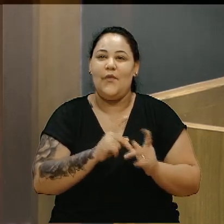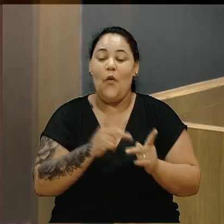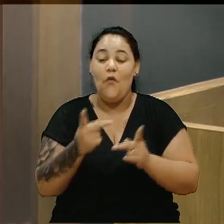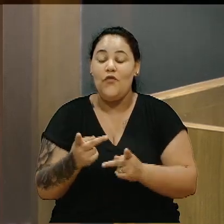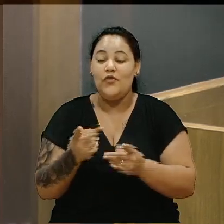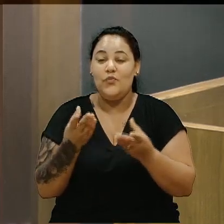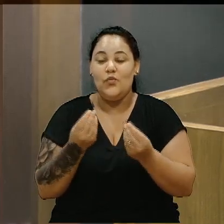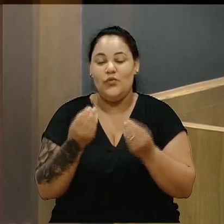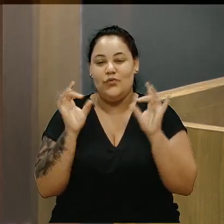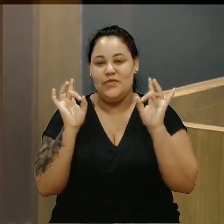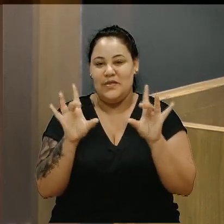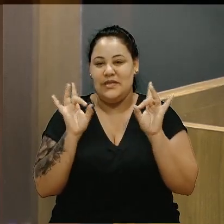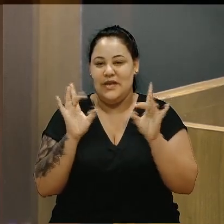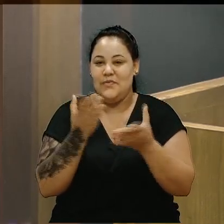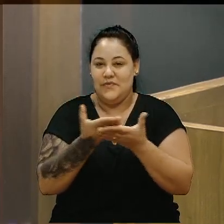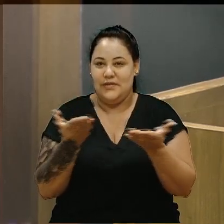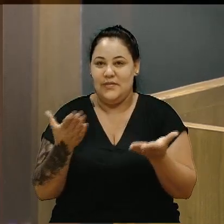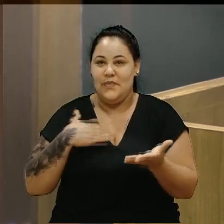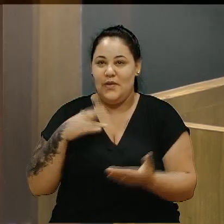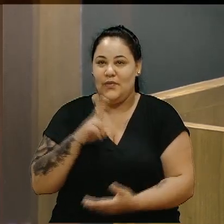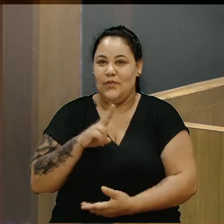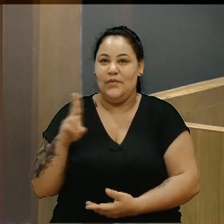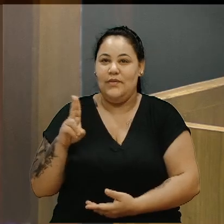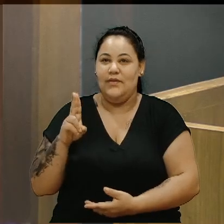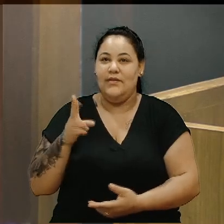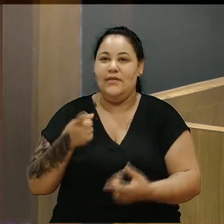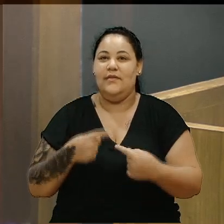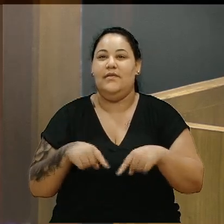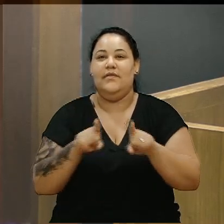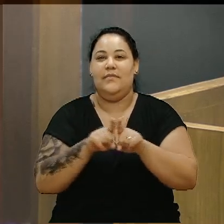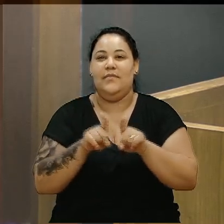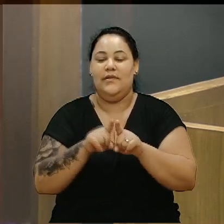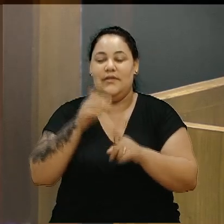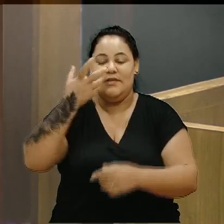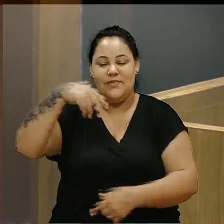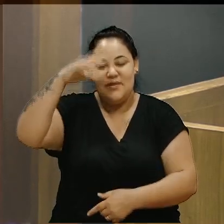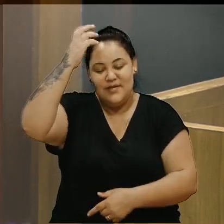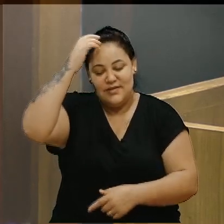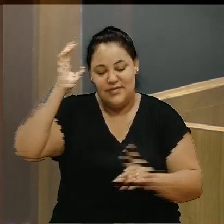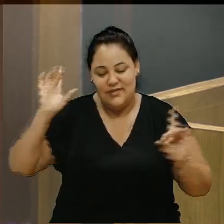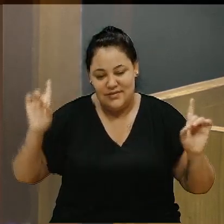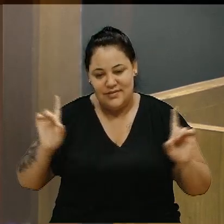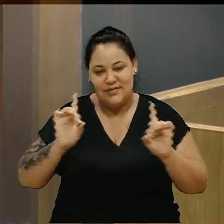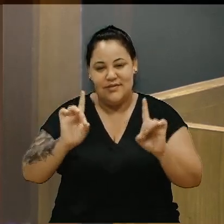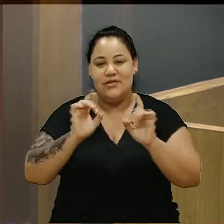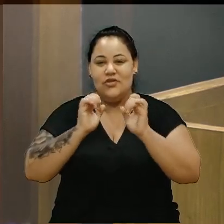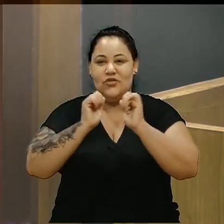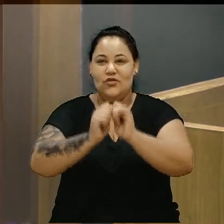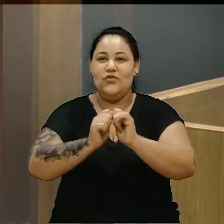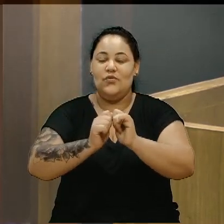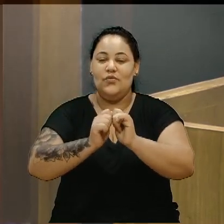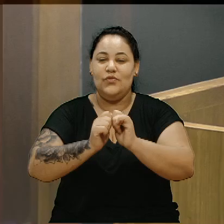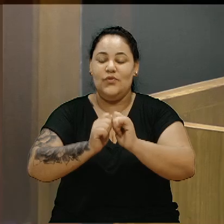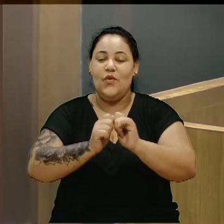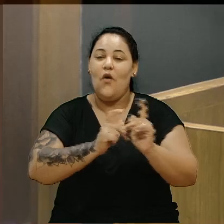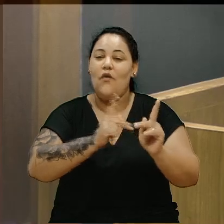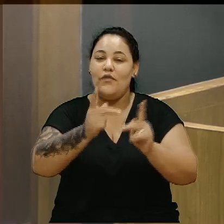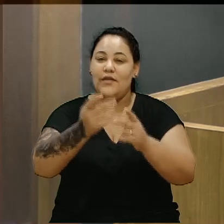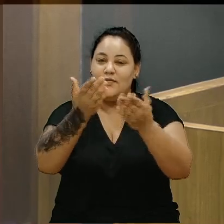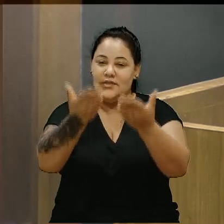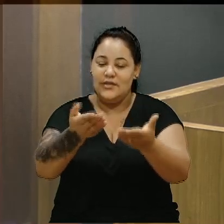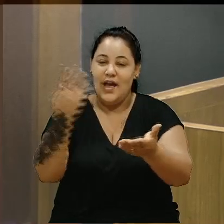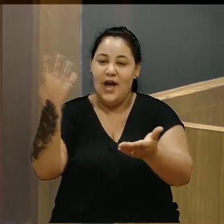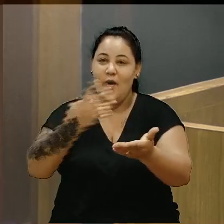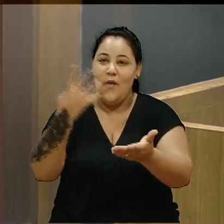especial, né? Então, em meu nome, em nome das princesas, a gente convida todos vocês que participem e prestigiem a 4ª edição